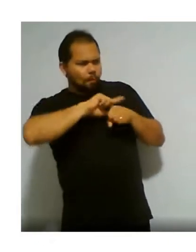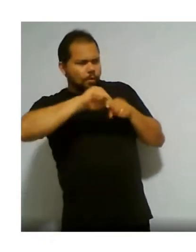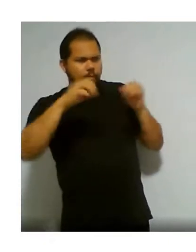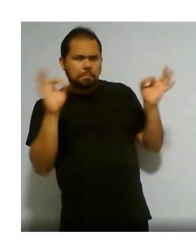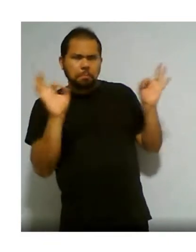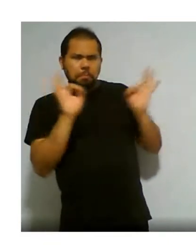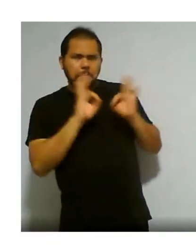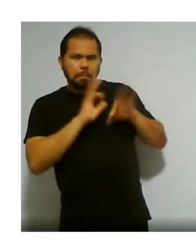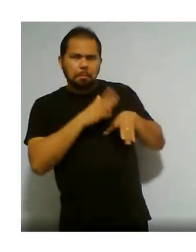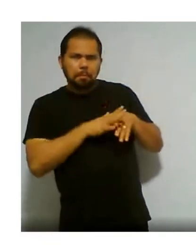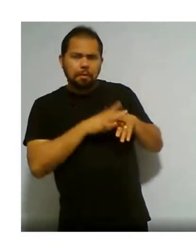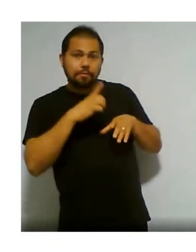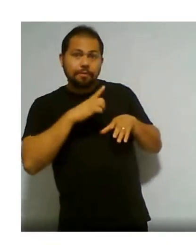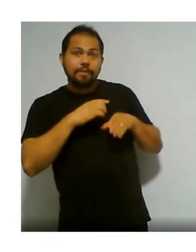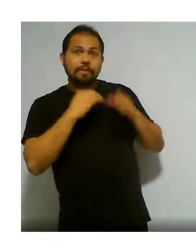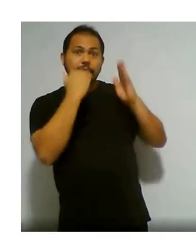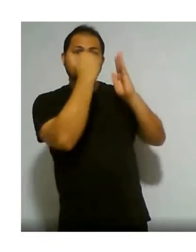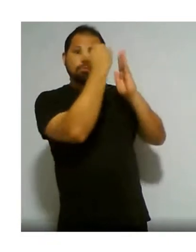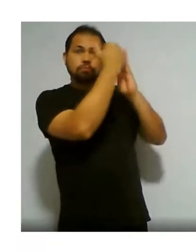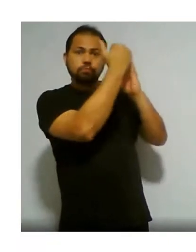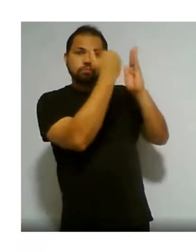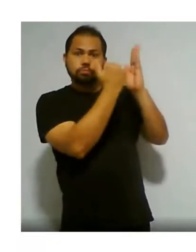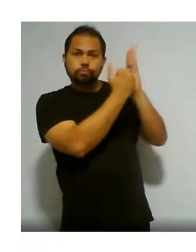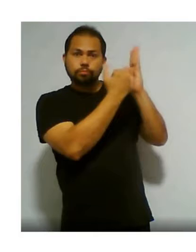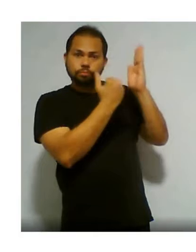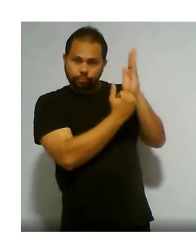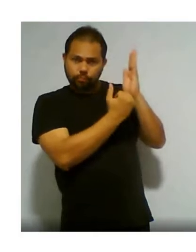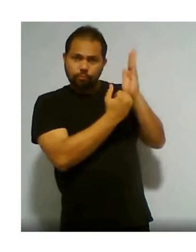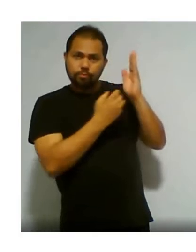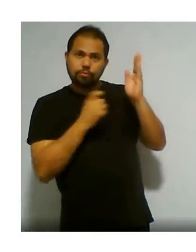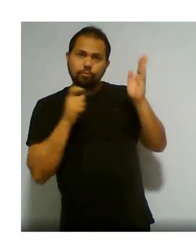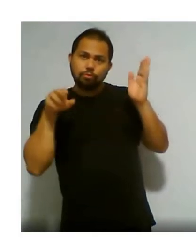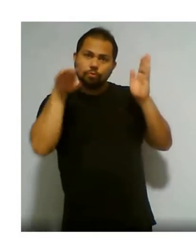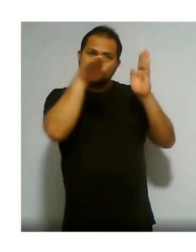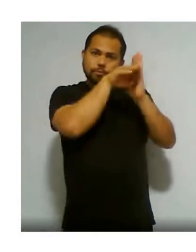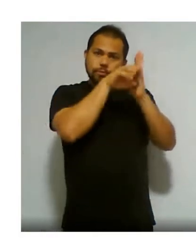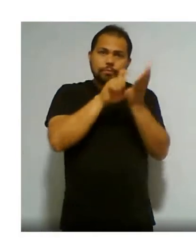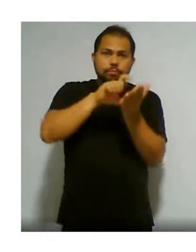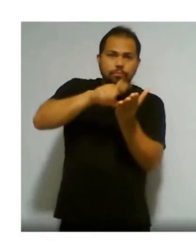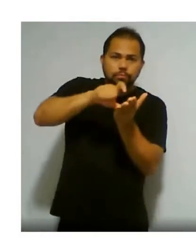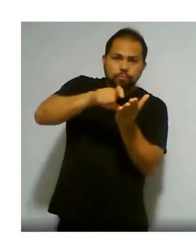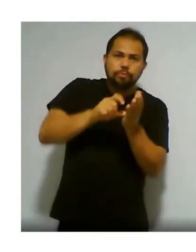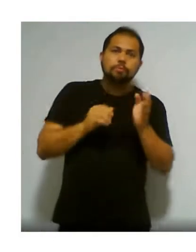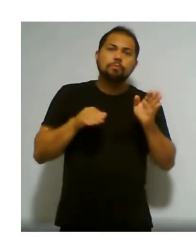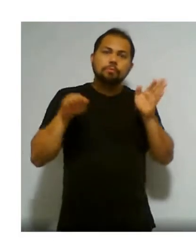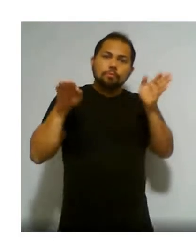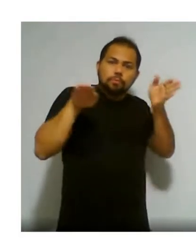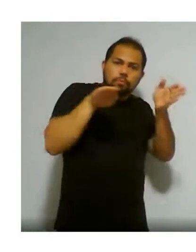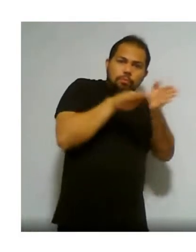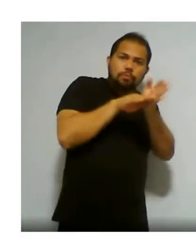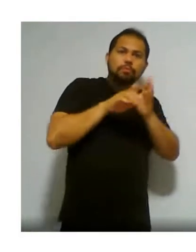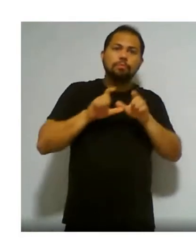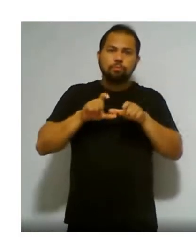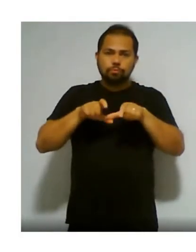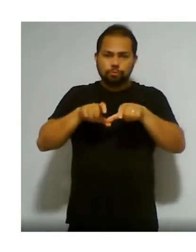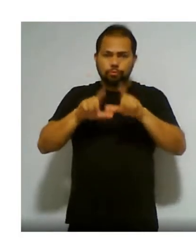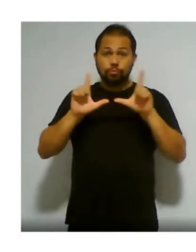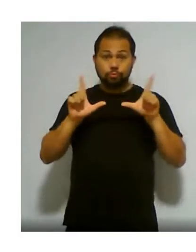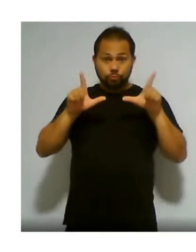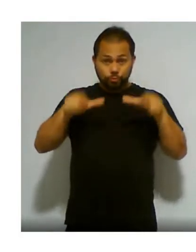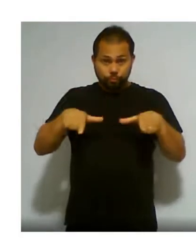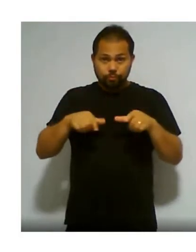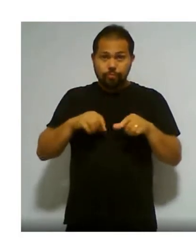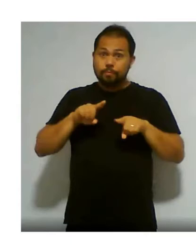de encaixar HD, etc. Mas uma das coisas que obviamente vem é um painel frontal. Então todo o gabinete, quando você olhar pela frente, ele vai ter